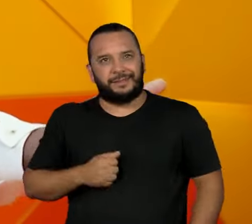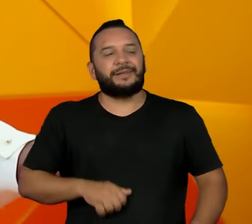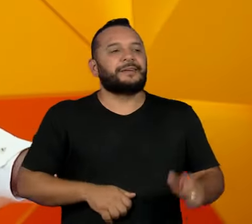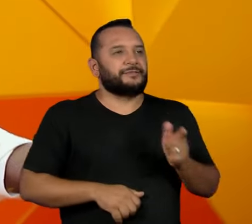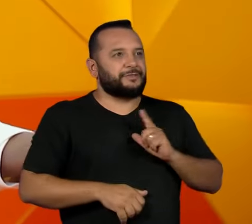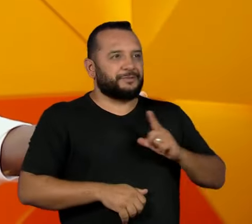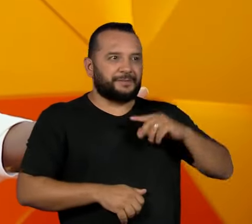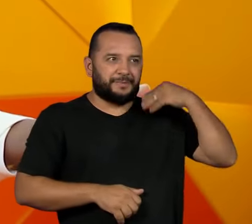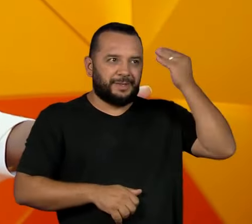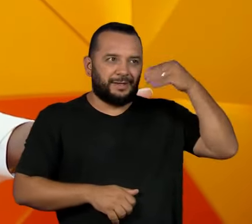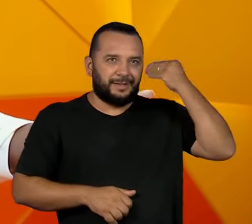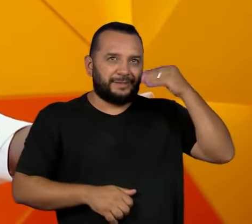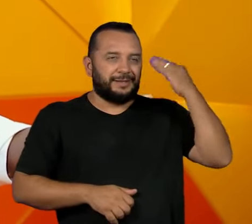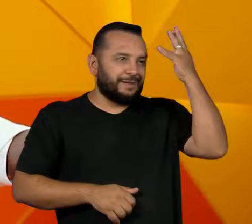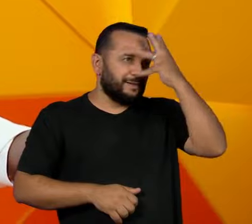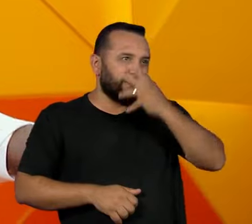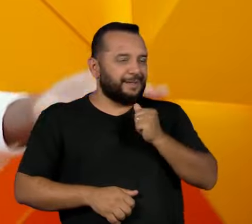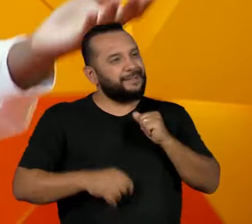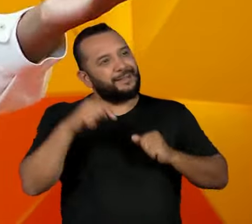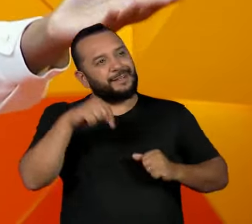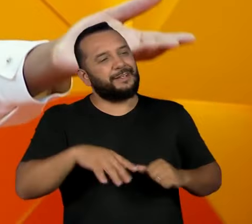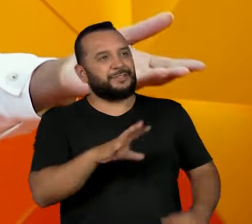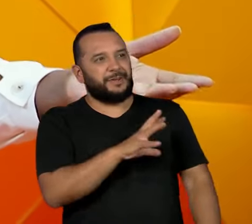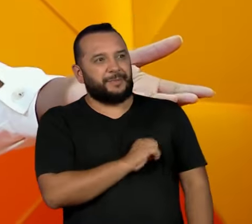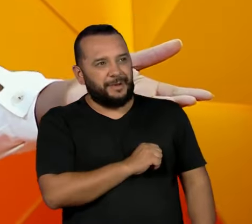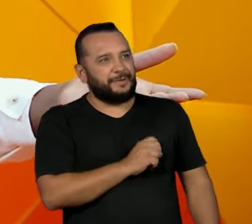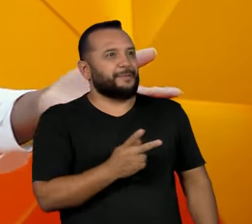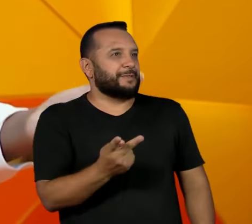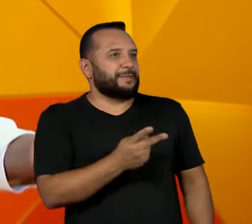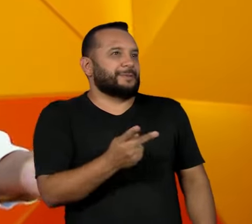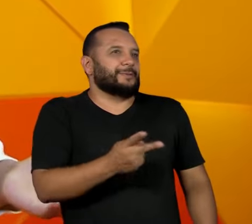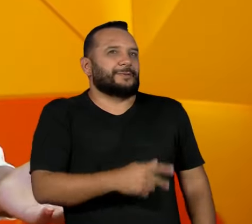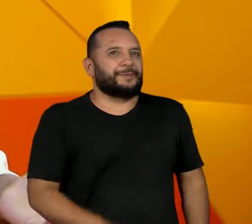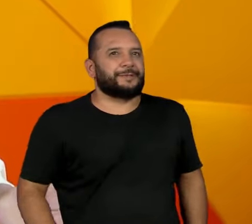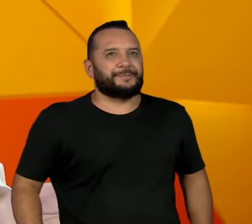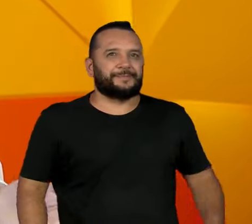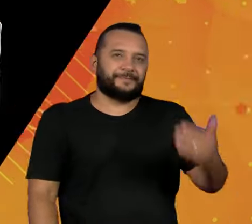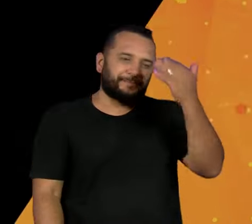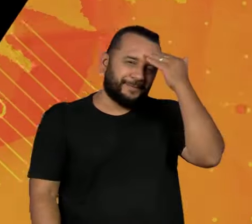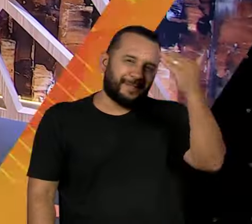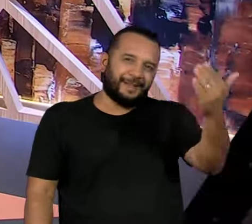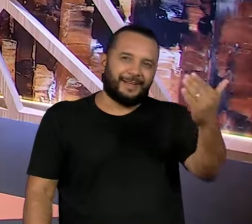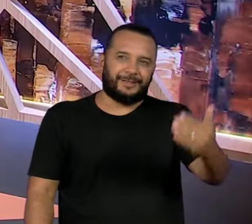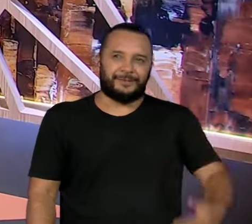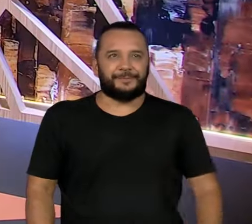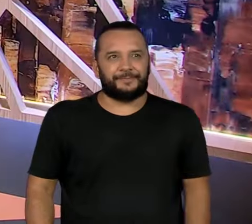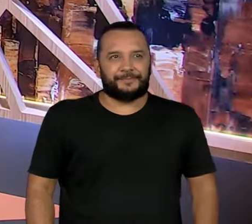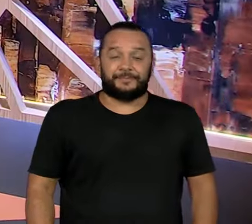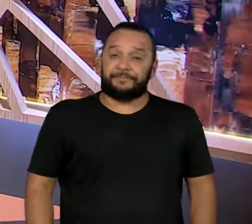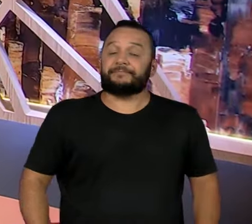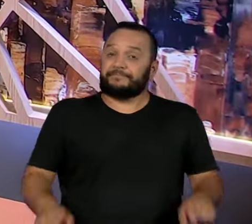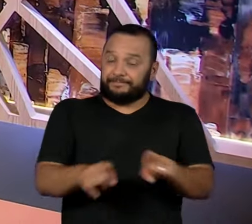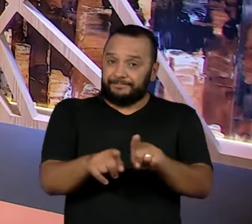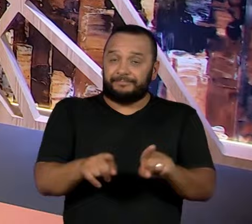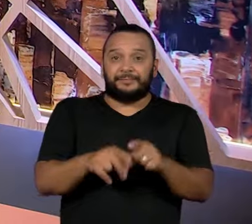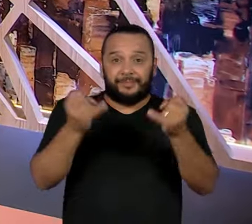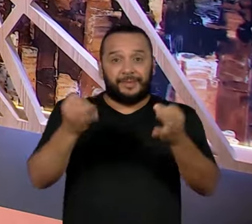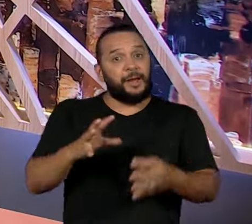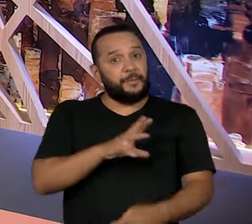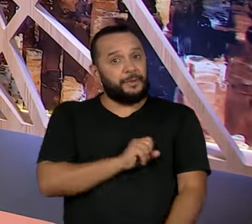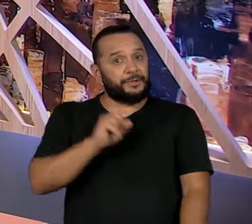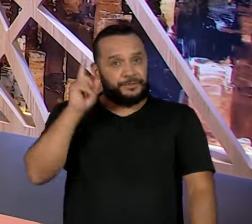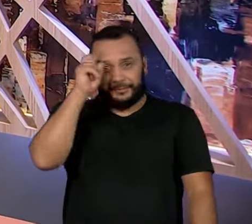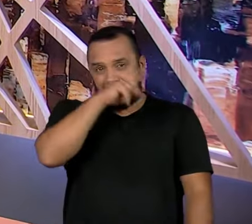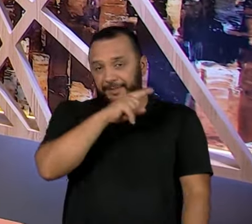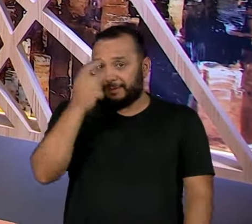experiência lindíssima aqui de amar vocês. Muito obrigada. E se falar de amor já é difícil,